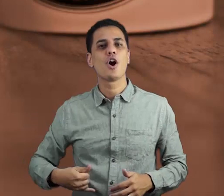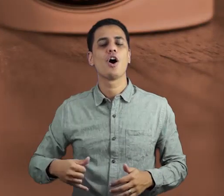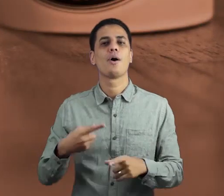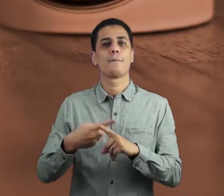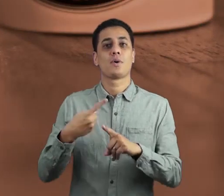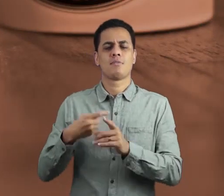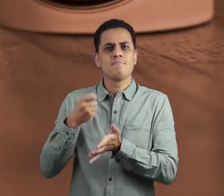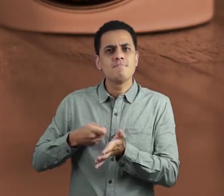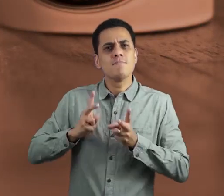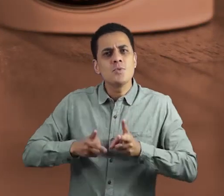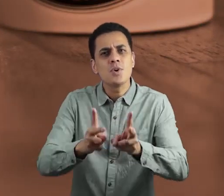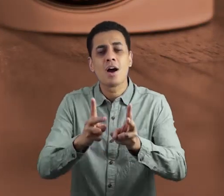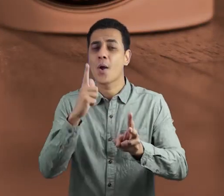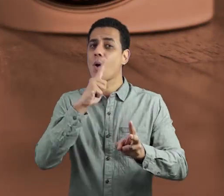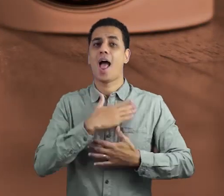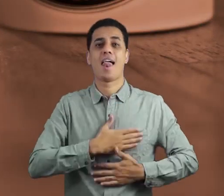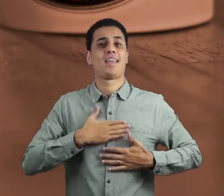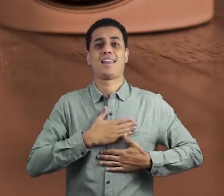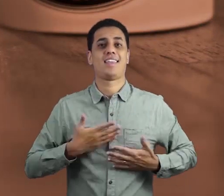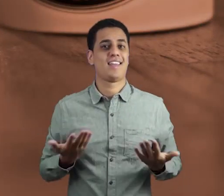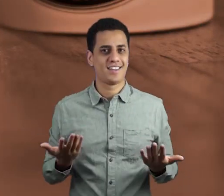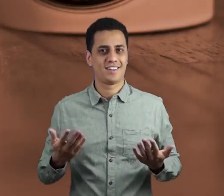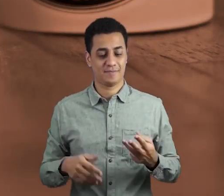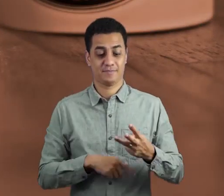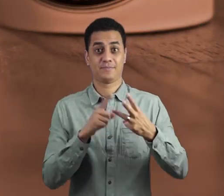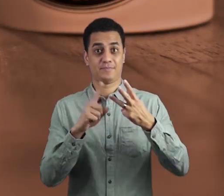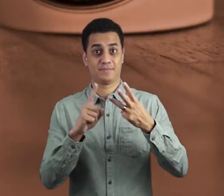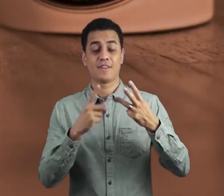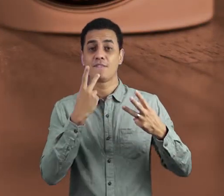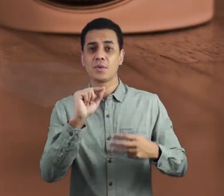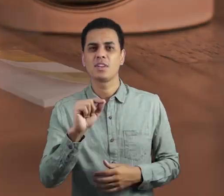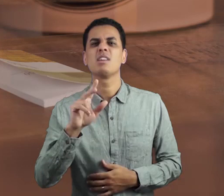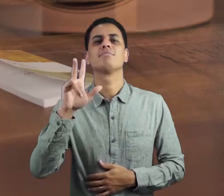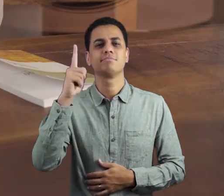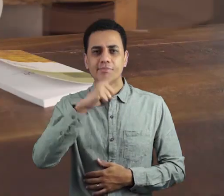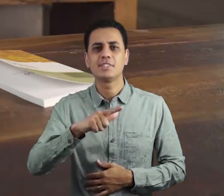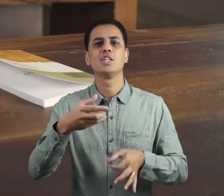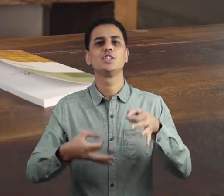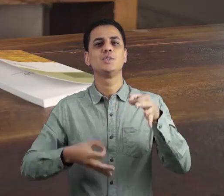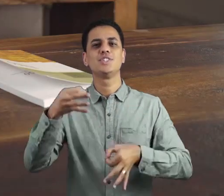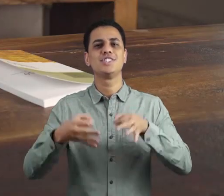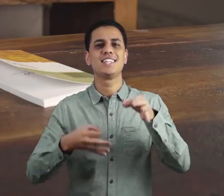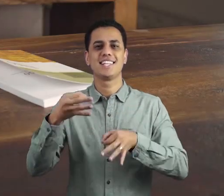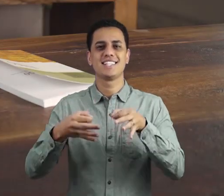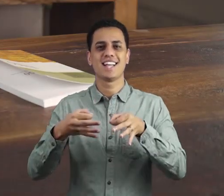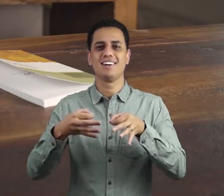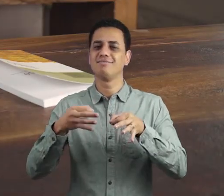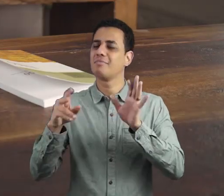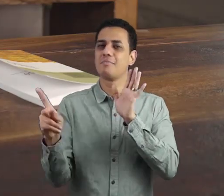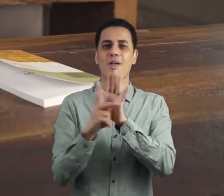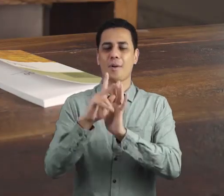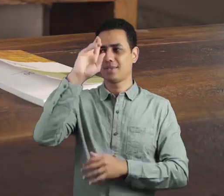é cheio de compaixão e misericórdia. É o que Deus fez com Jó e é o que Deus fará